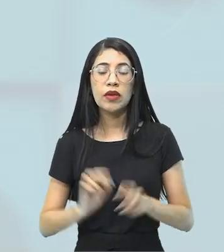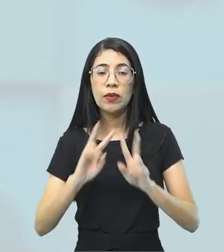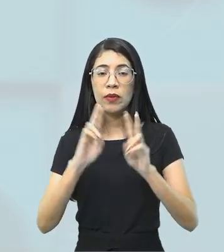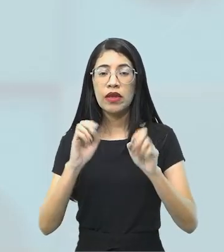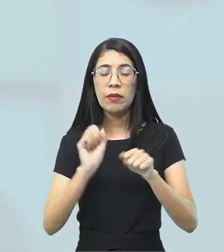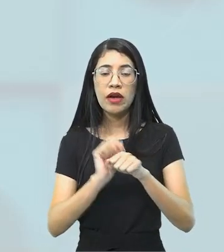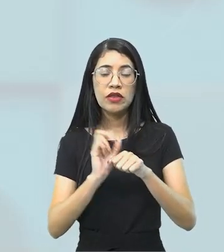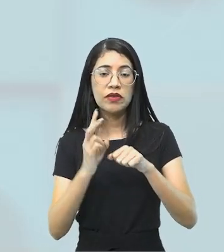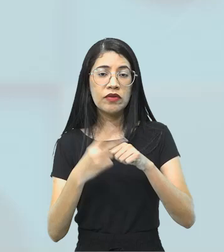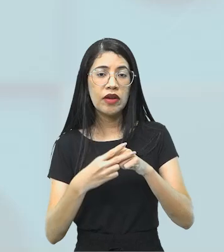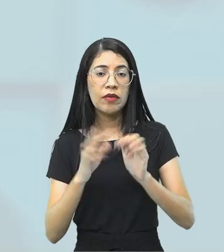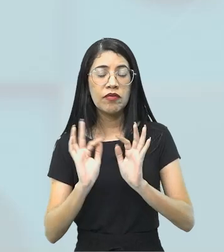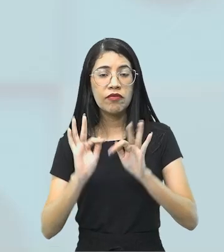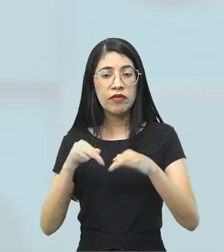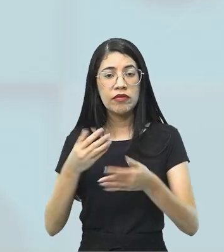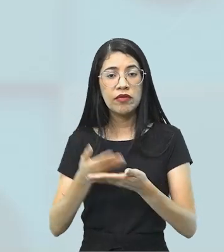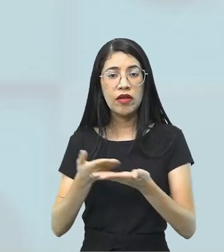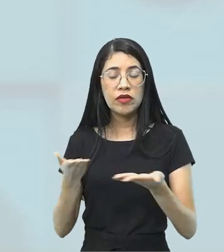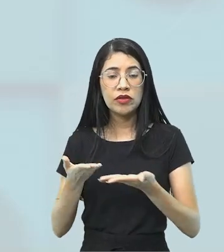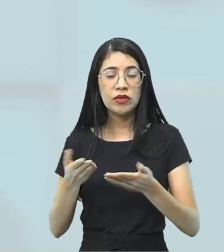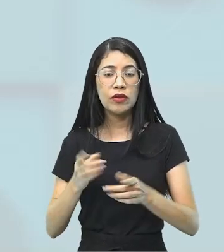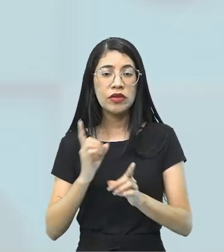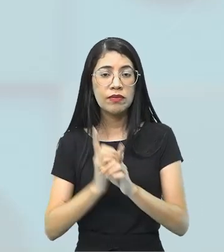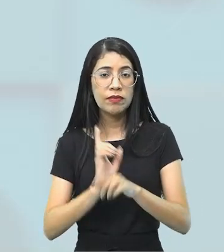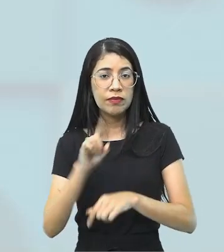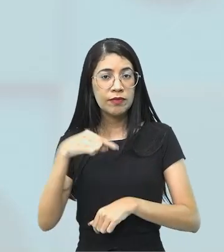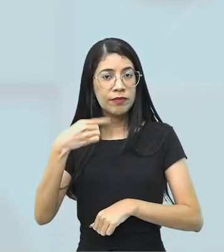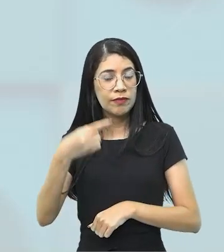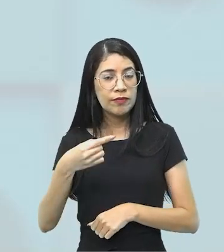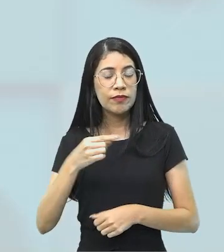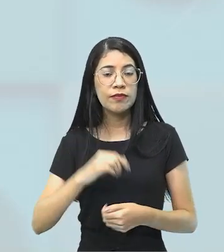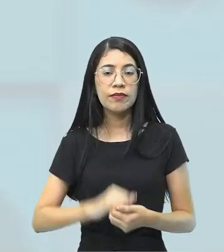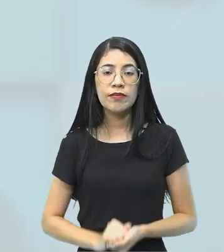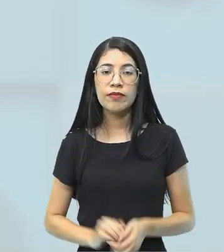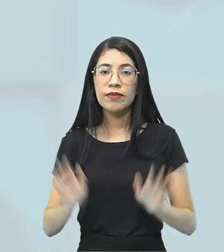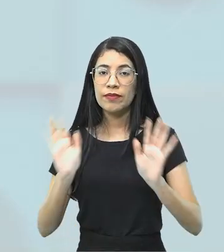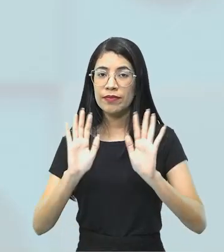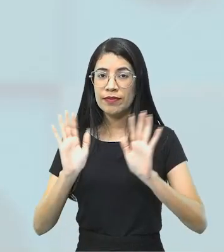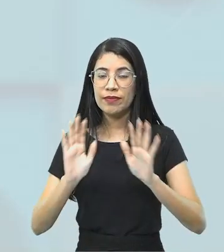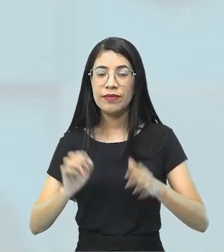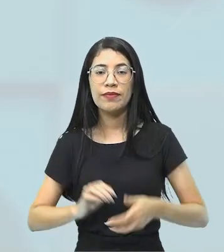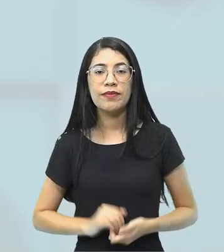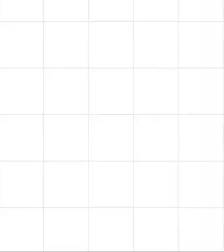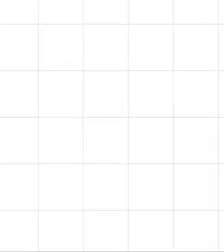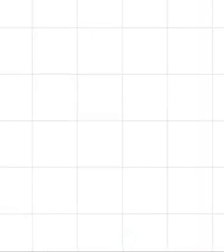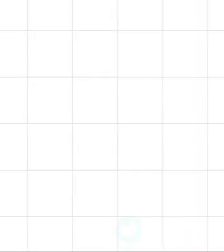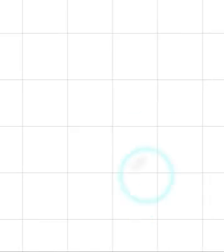sobre advérbios. Eu vou ficando por aqui e a gente volta numa próxima oportunidade. Até lá!